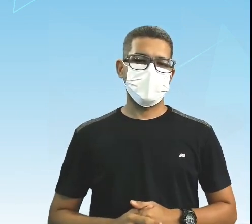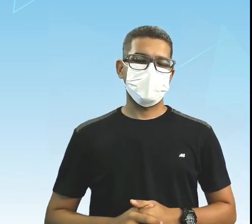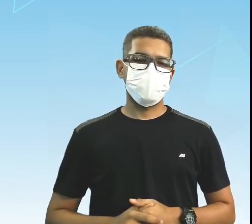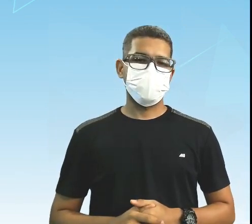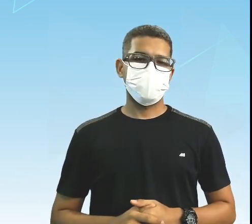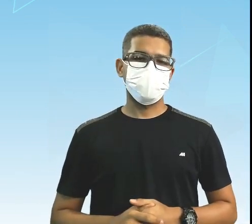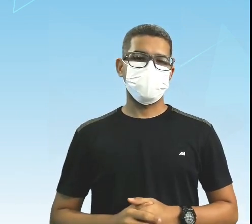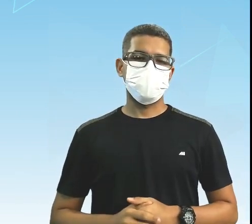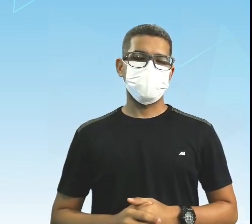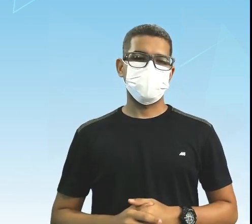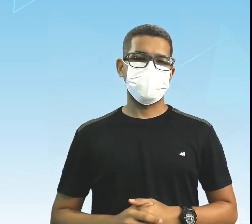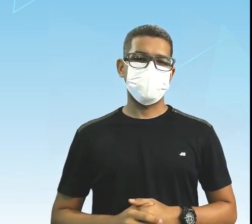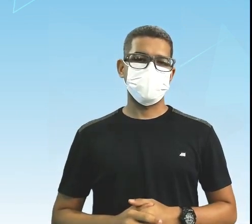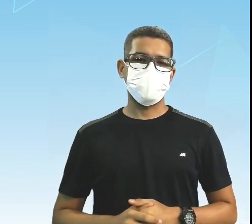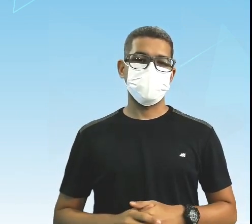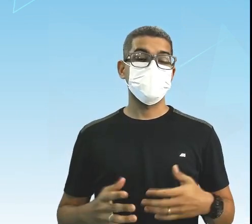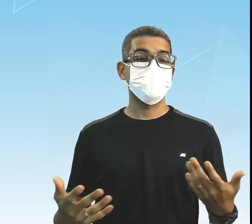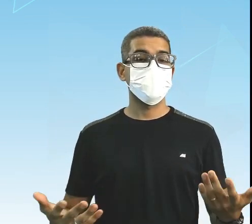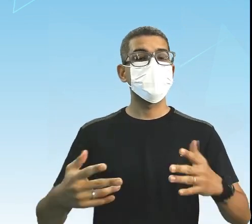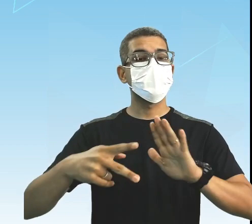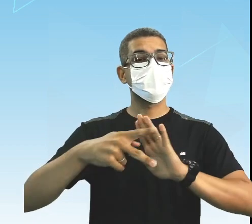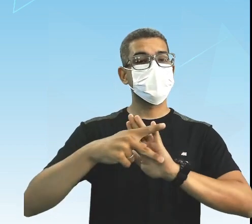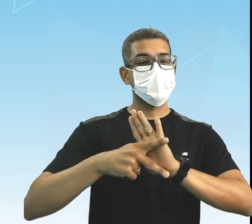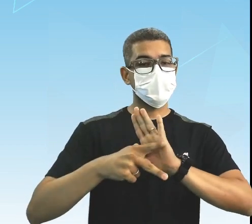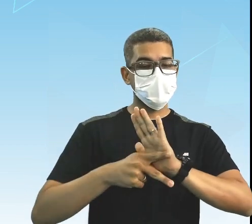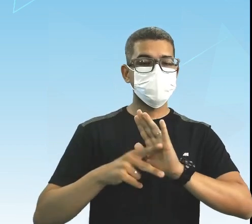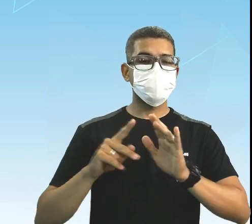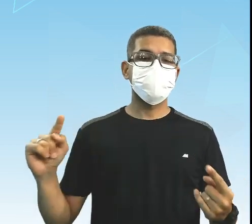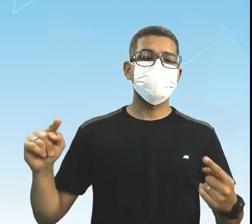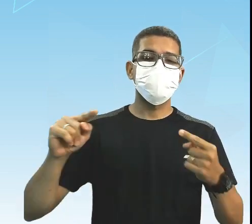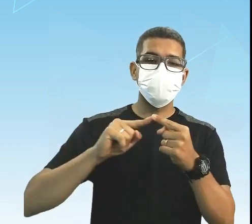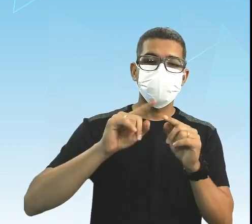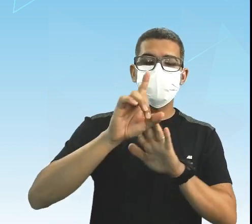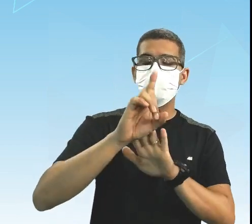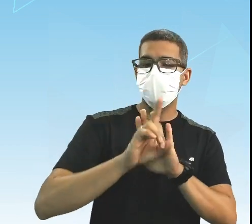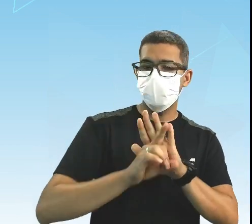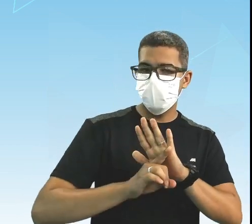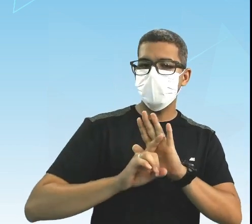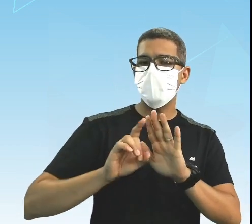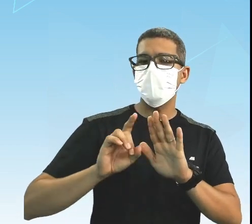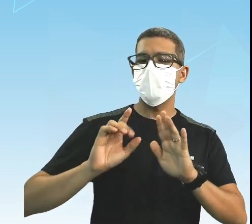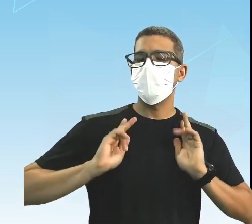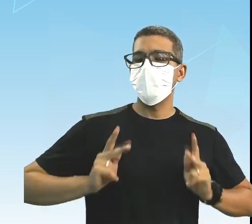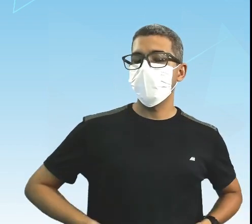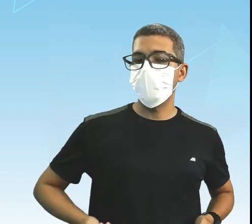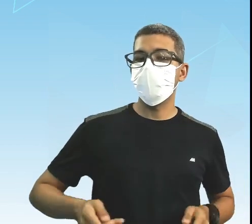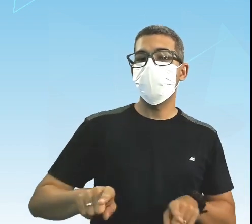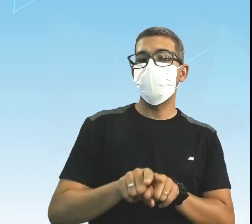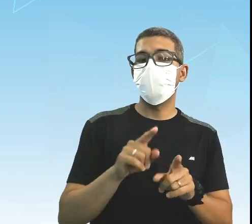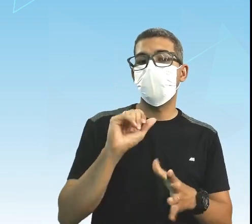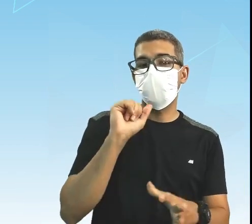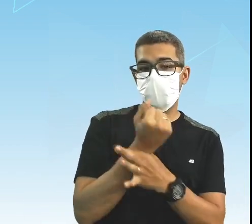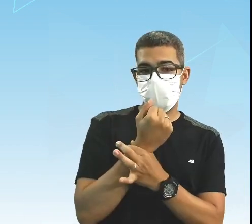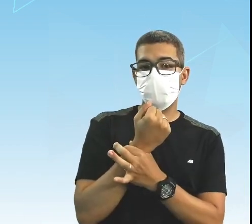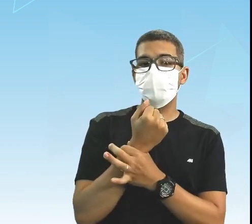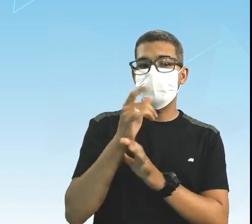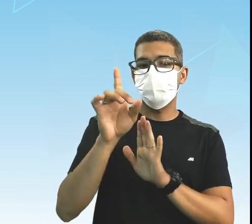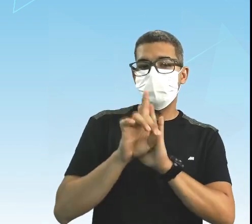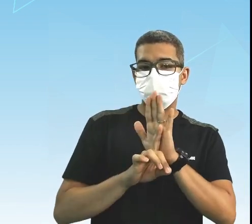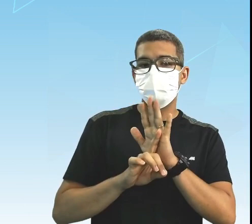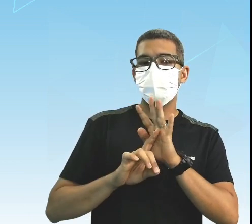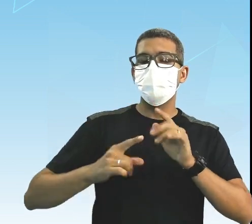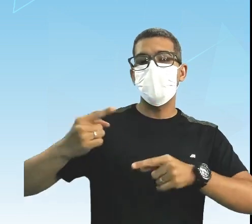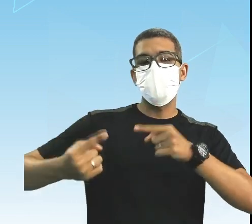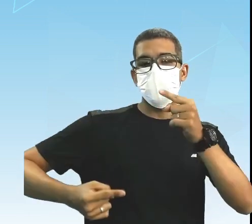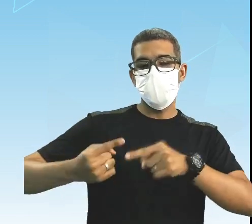Por serem programas, meus anjos, relacionados com os direitos dos cidadãos e garantir esses direitos, as